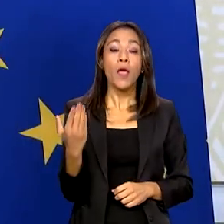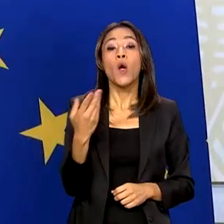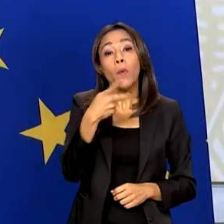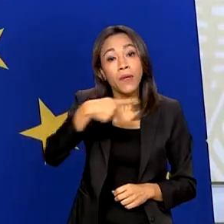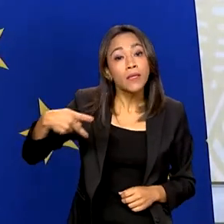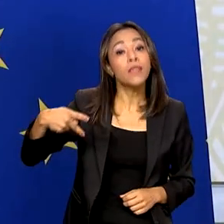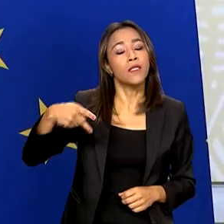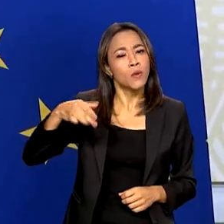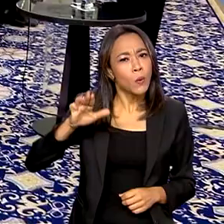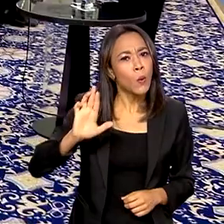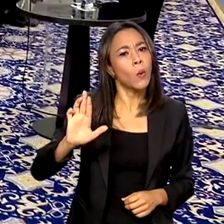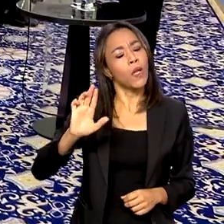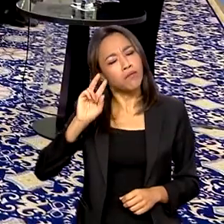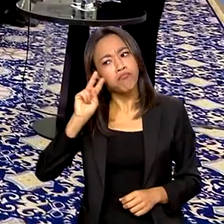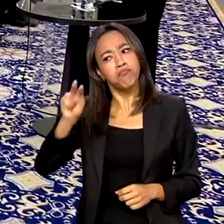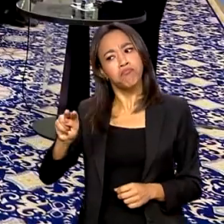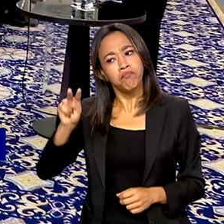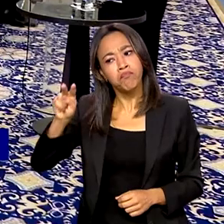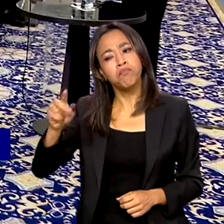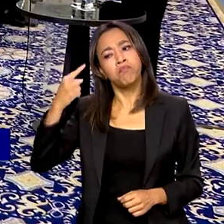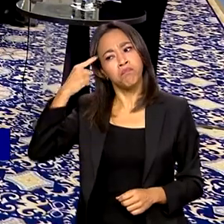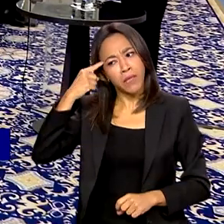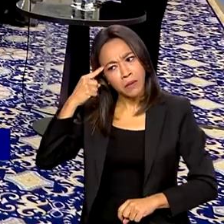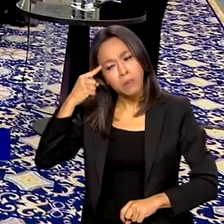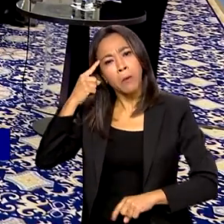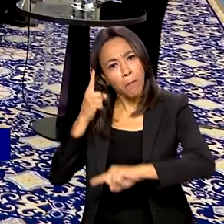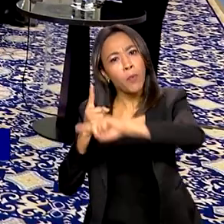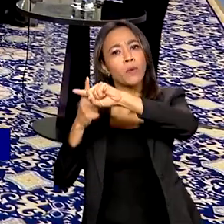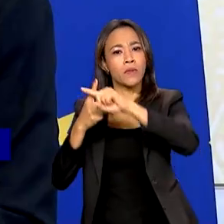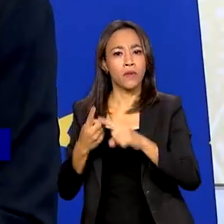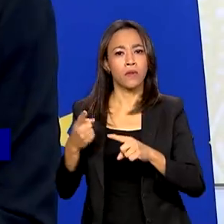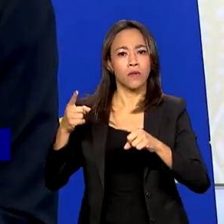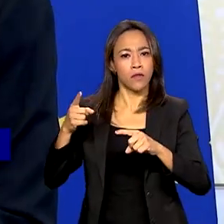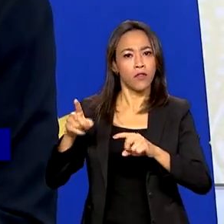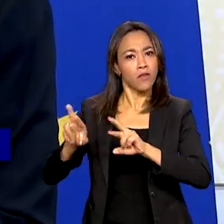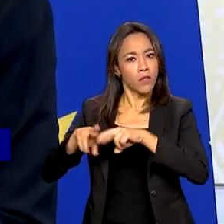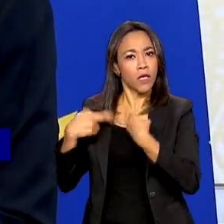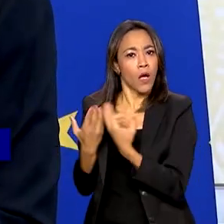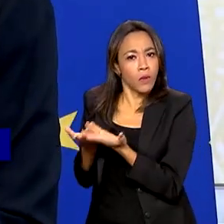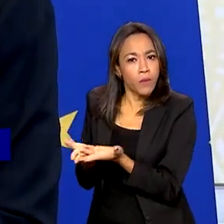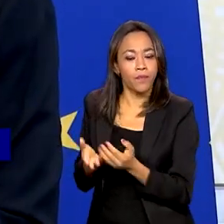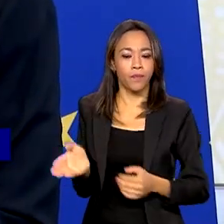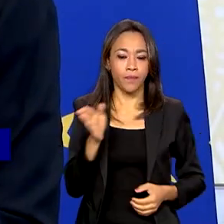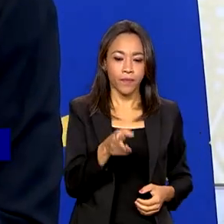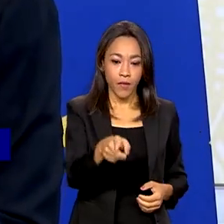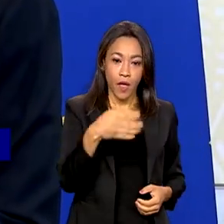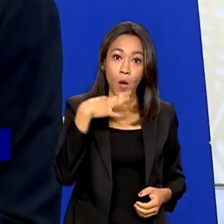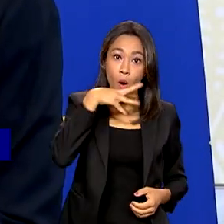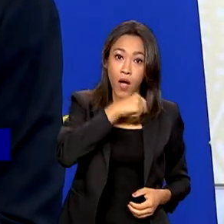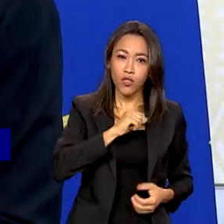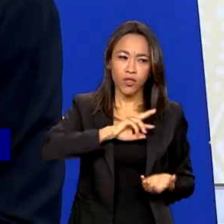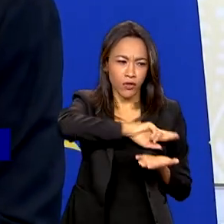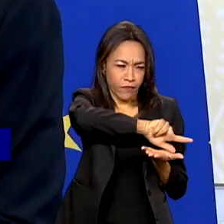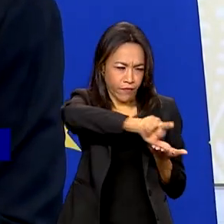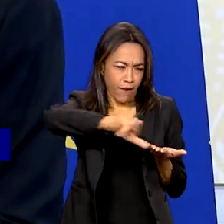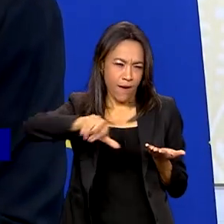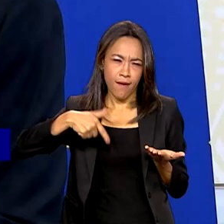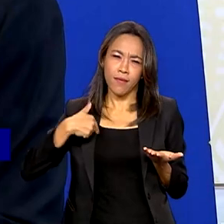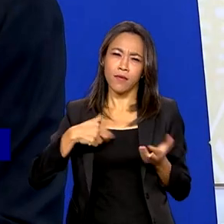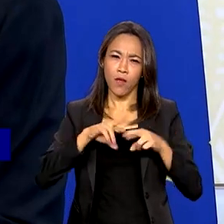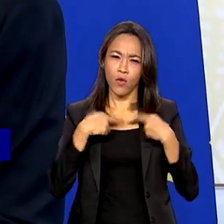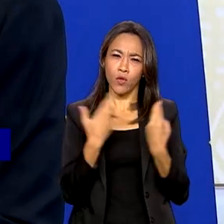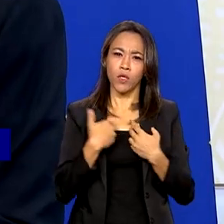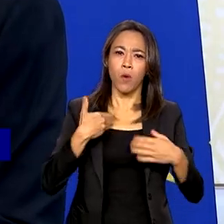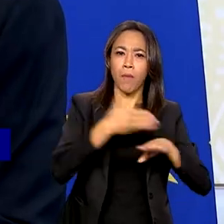se mostrou bastante otimista com o resultado da reunião. Acho que de todas as reuniões que eu participei